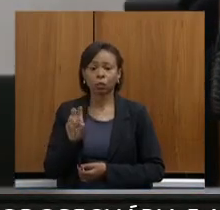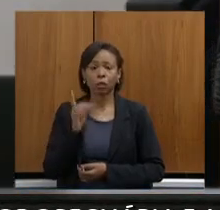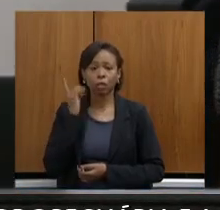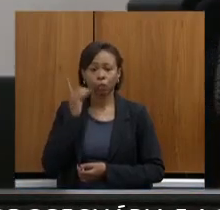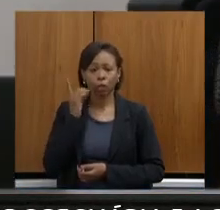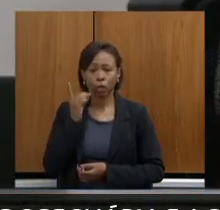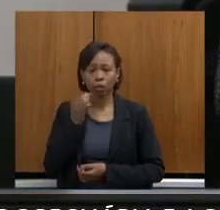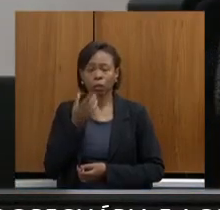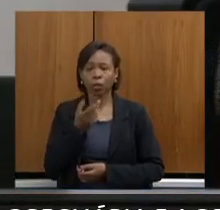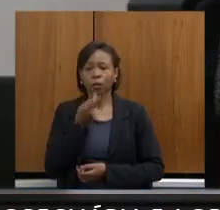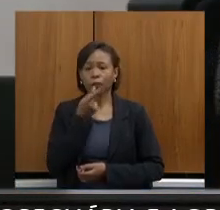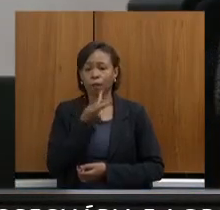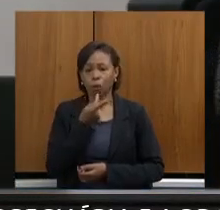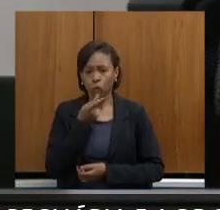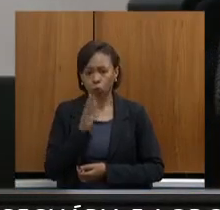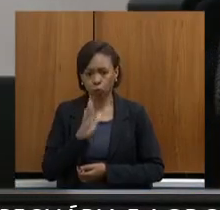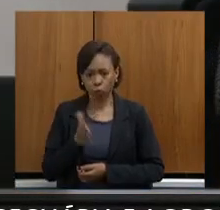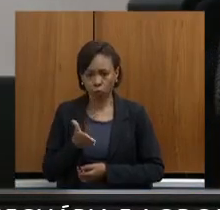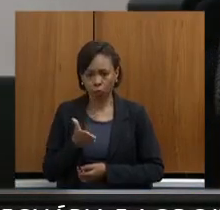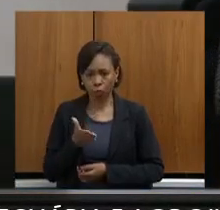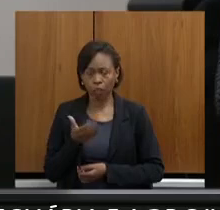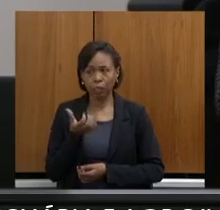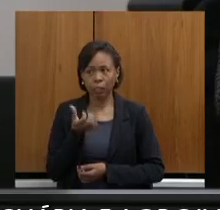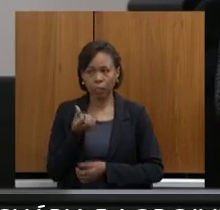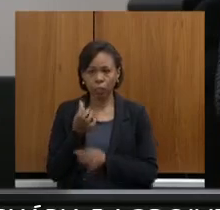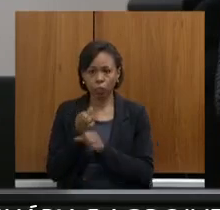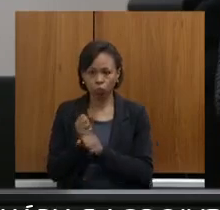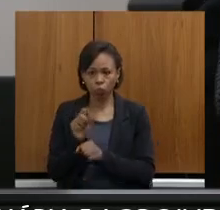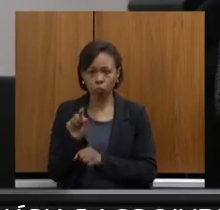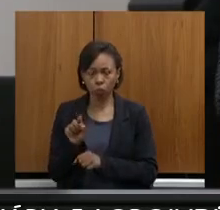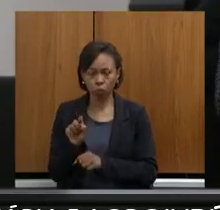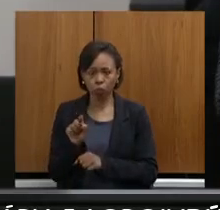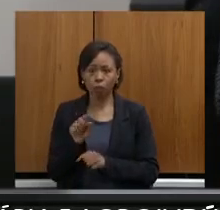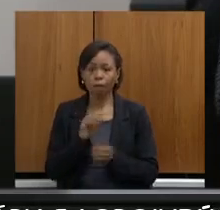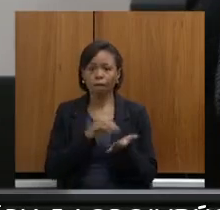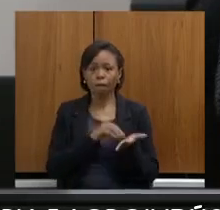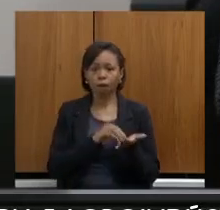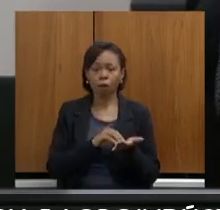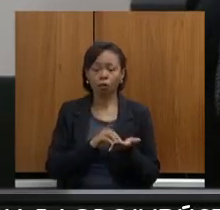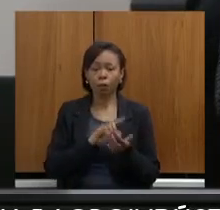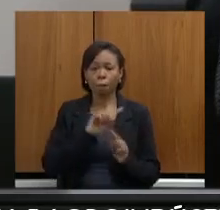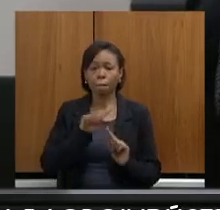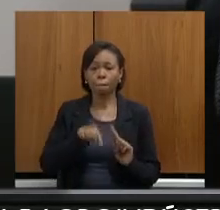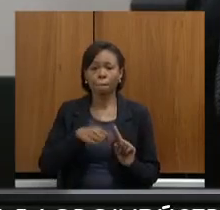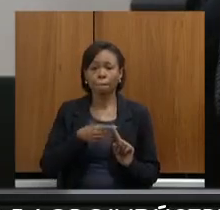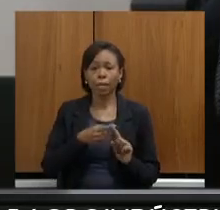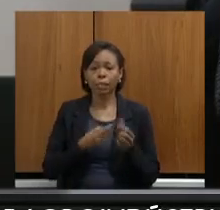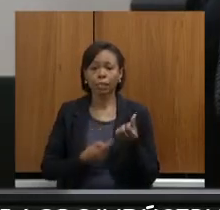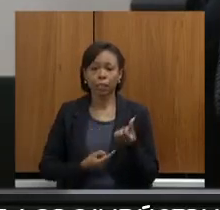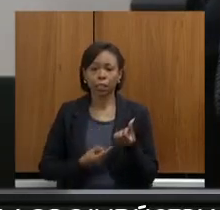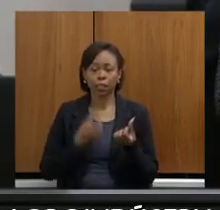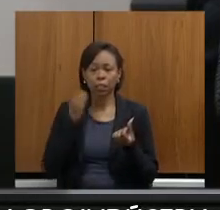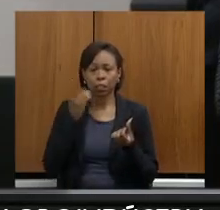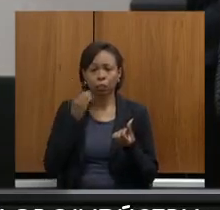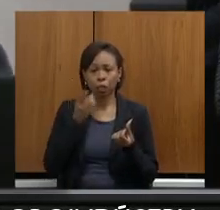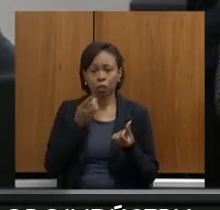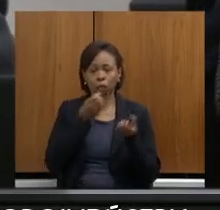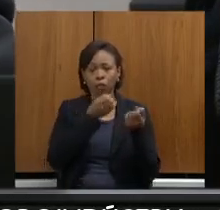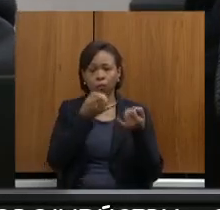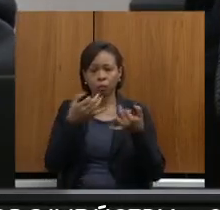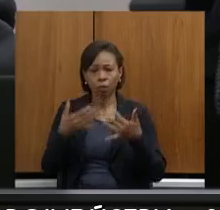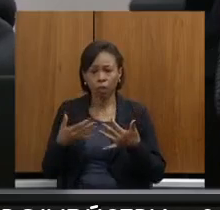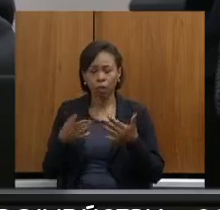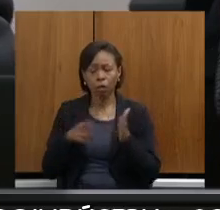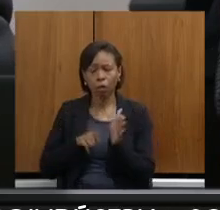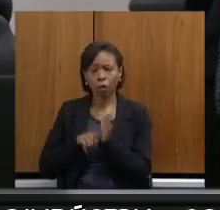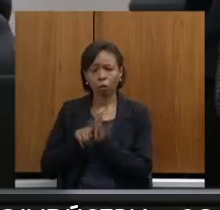vossa excelência Nossa Ainda temos mais seis deputados para usar da palavra eu gostaria